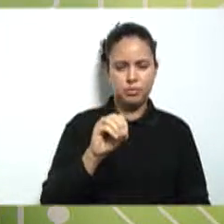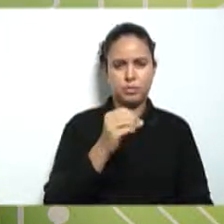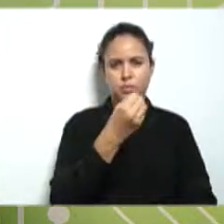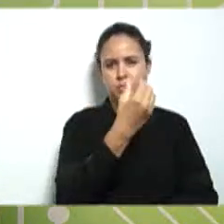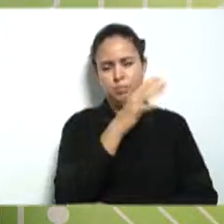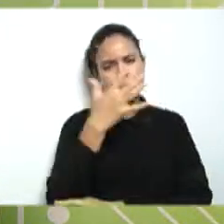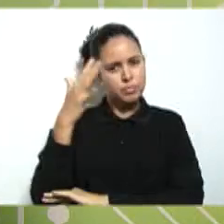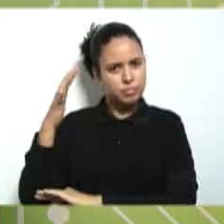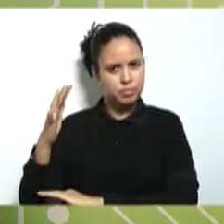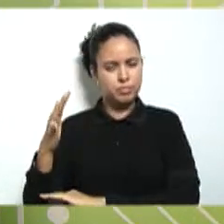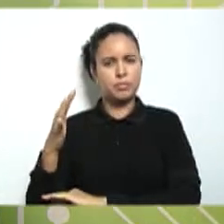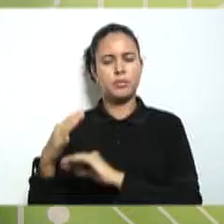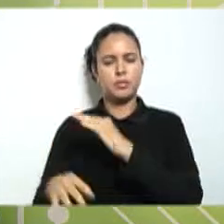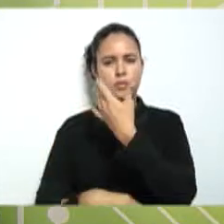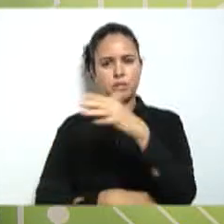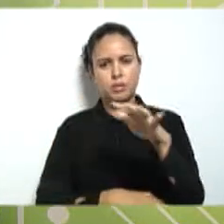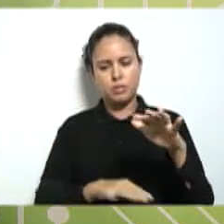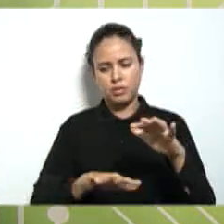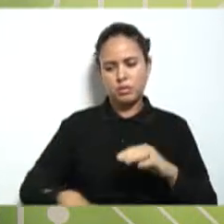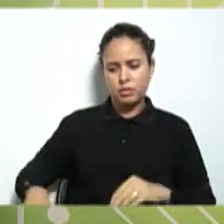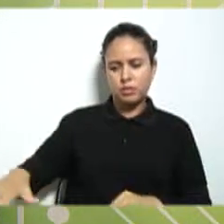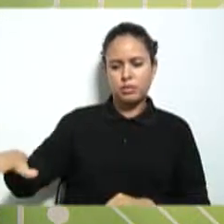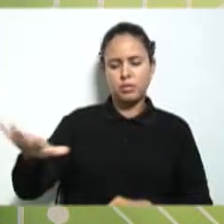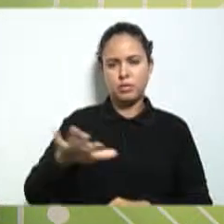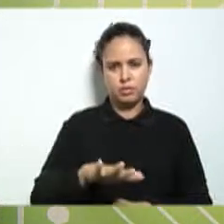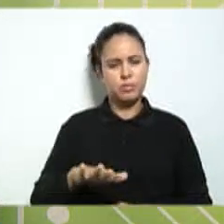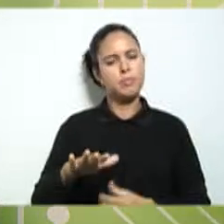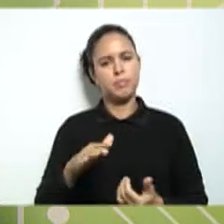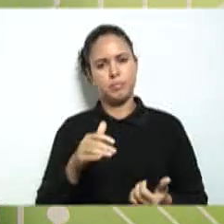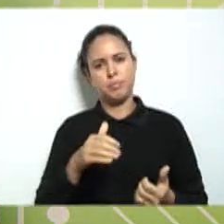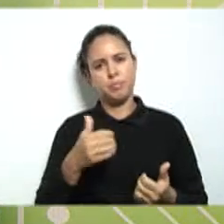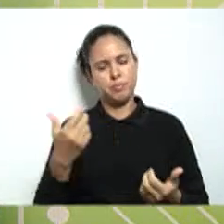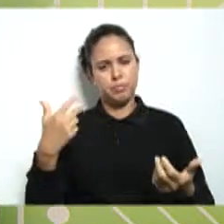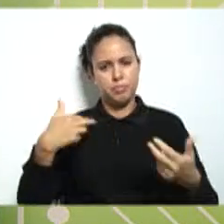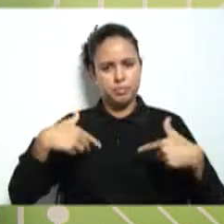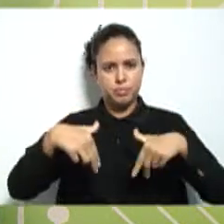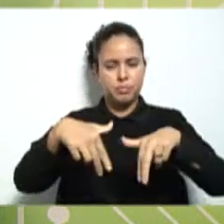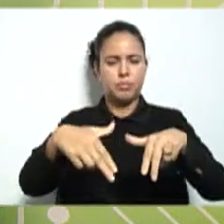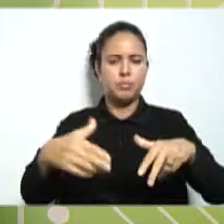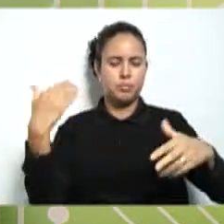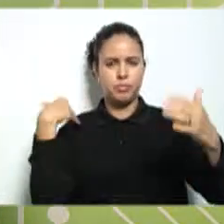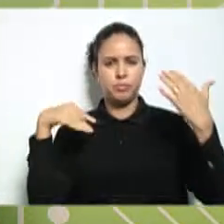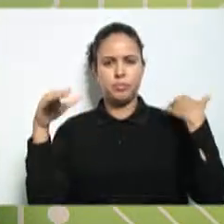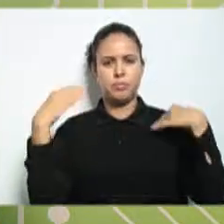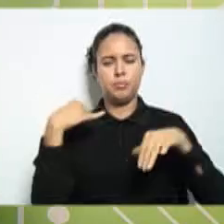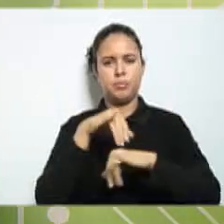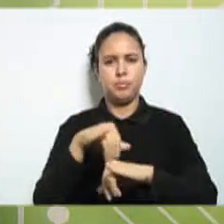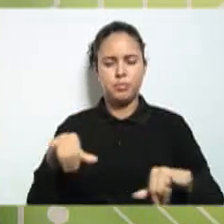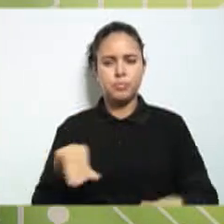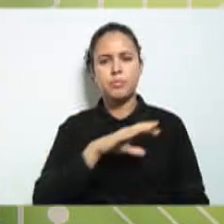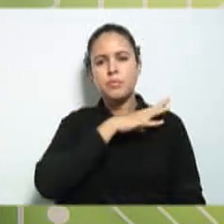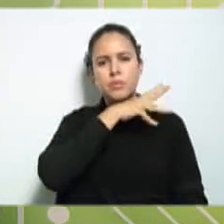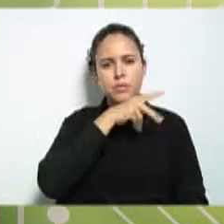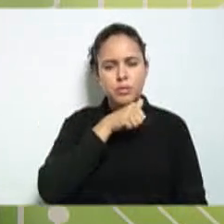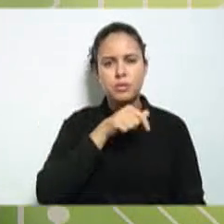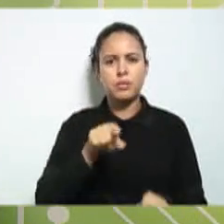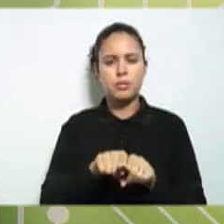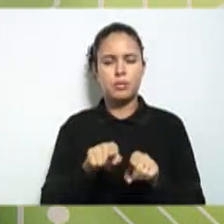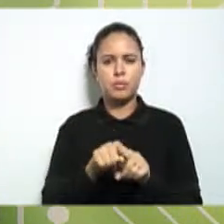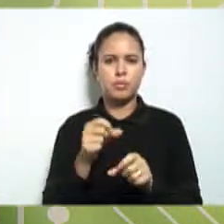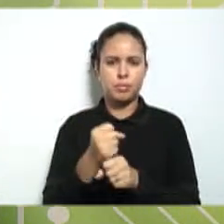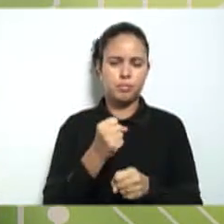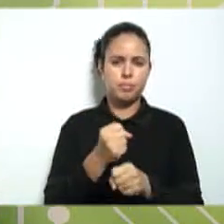funciona a natureza ao redor daquele passeio turístico, pode ter mais informações a respeito dos animais, a respeito da